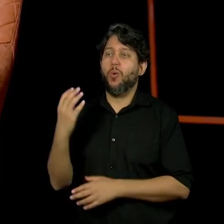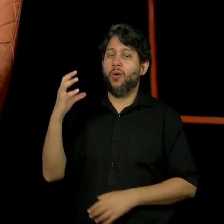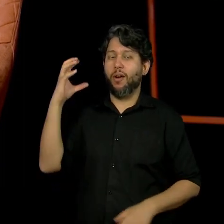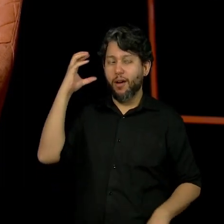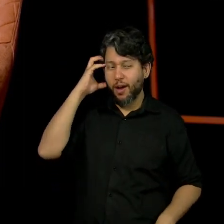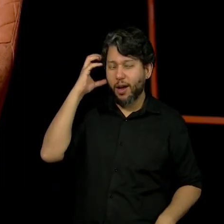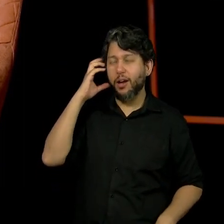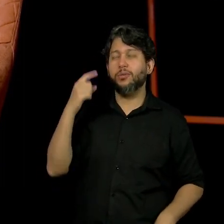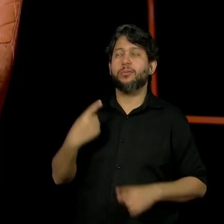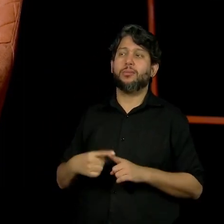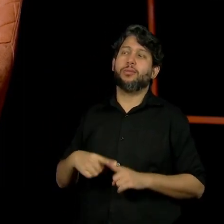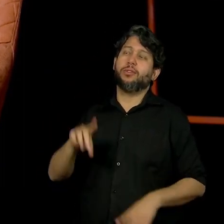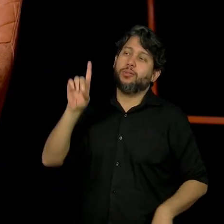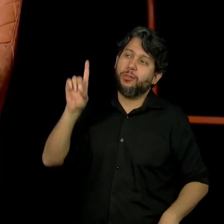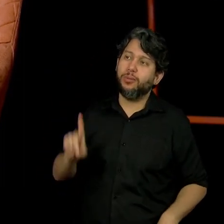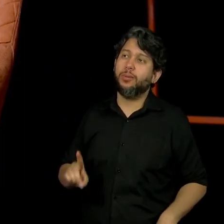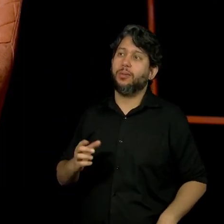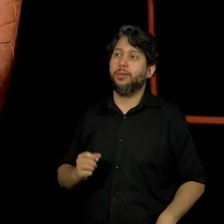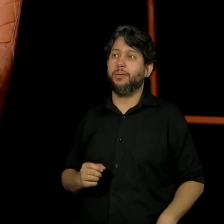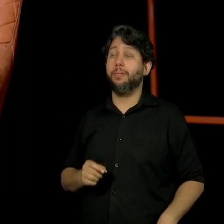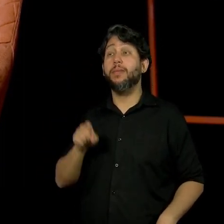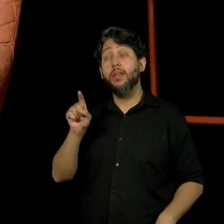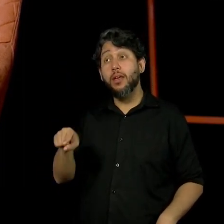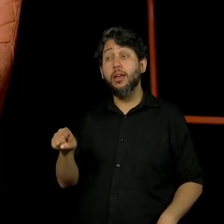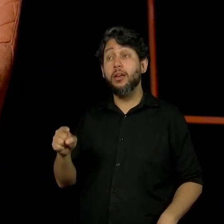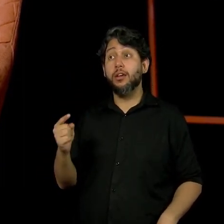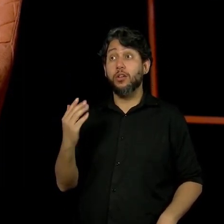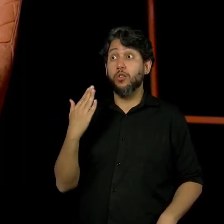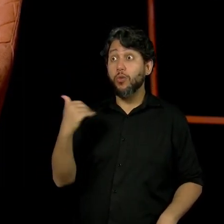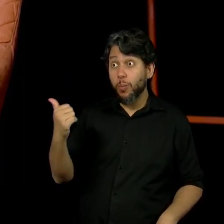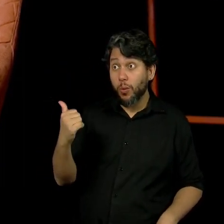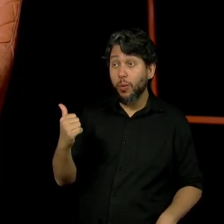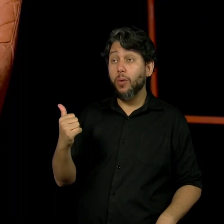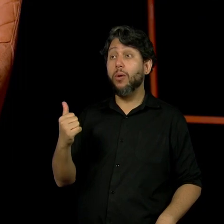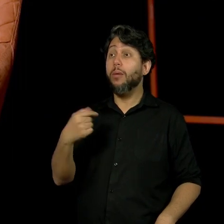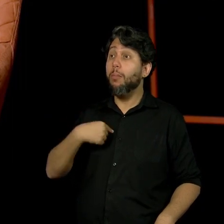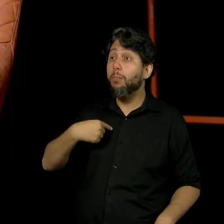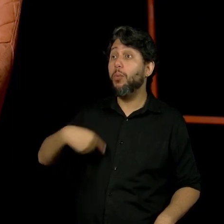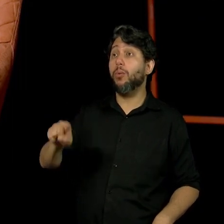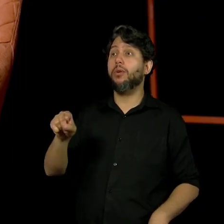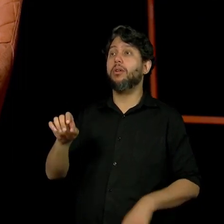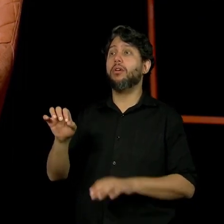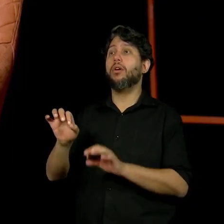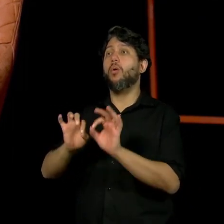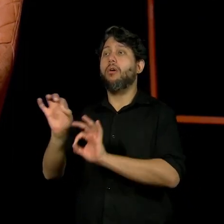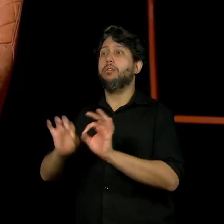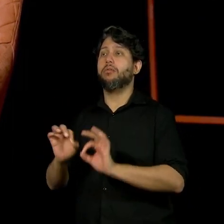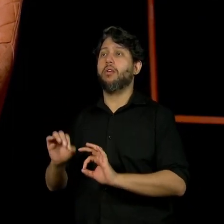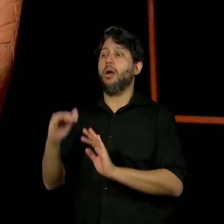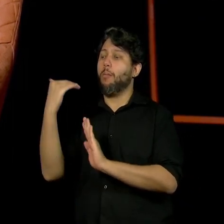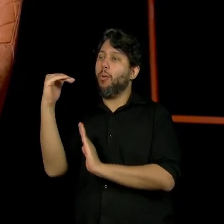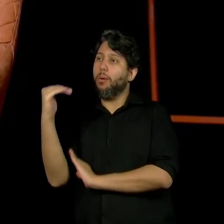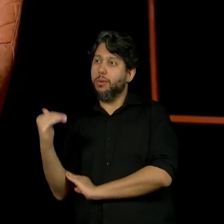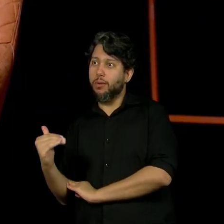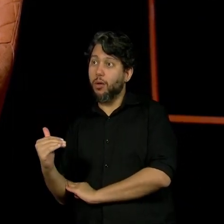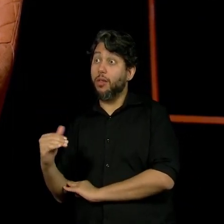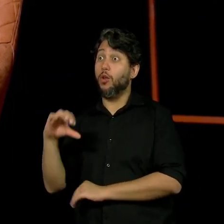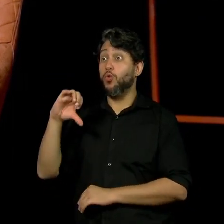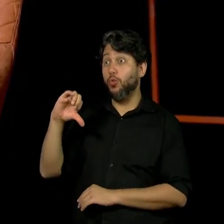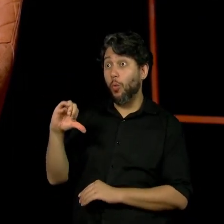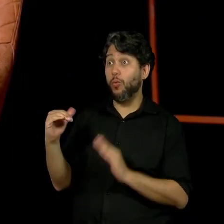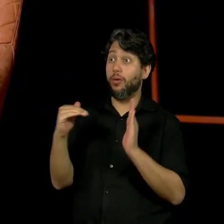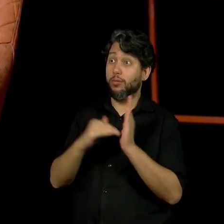o diretor. Então, esse Alberto Curado me manda para lá com ele para fazer programação. Começo a fazer uma programação das 9 ao